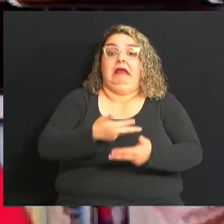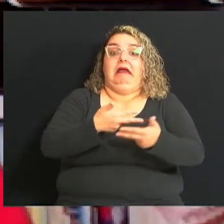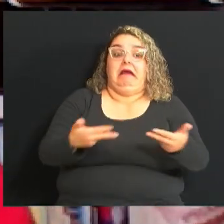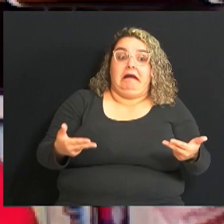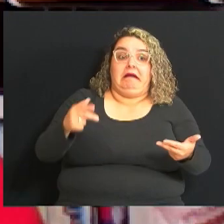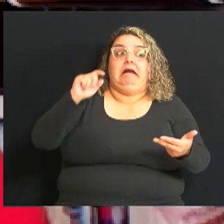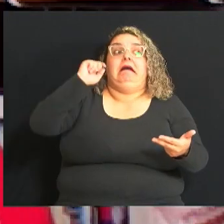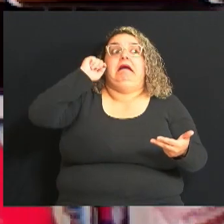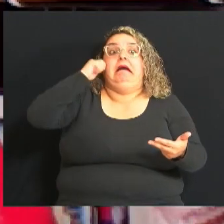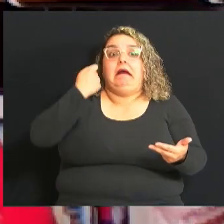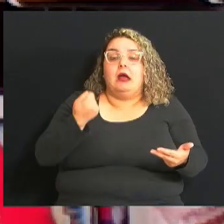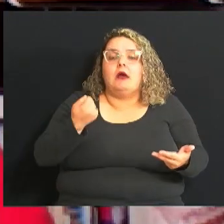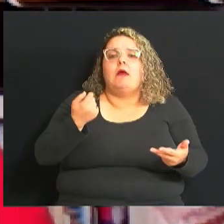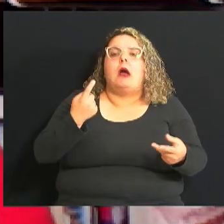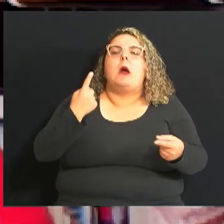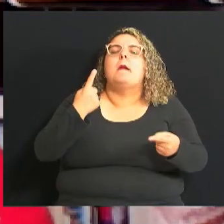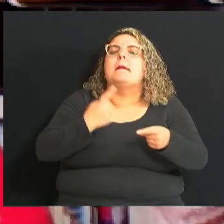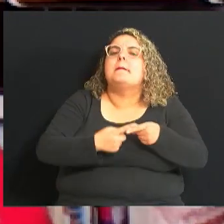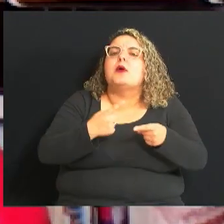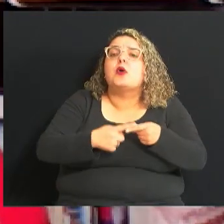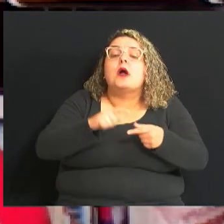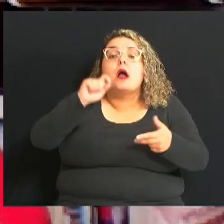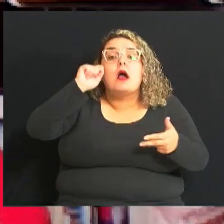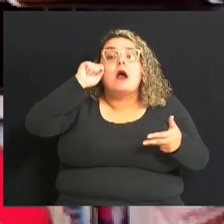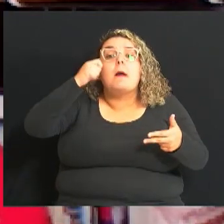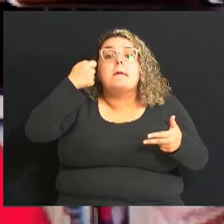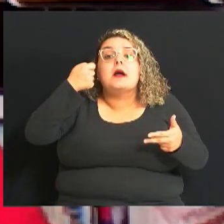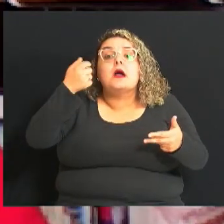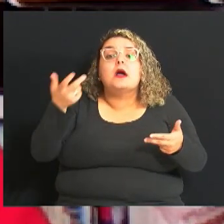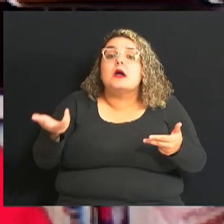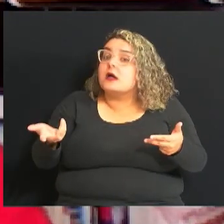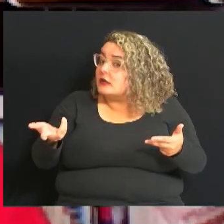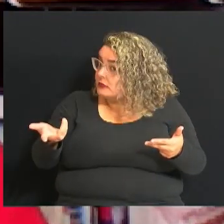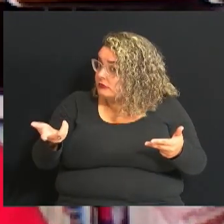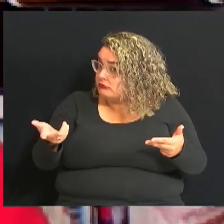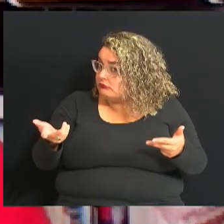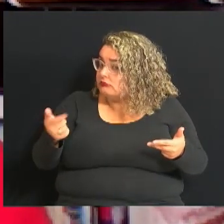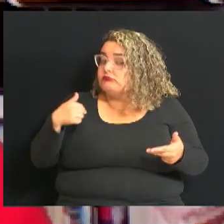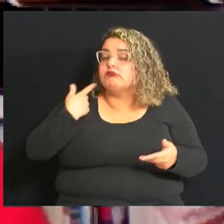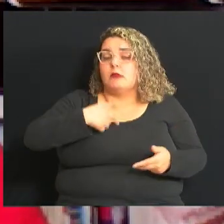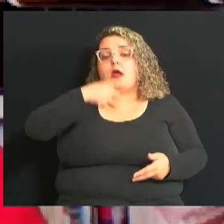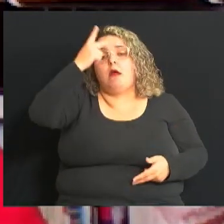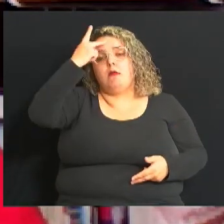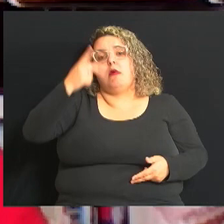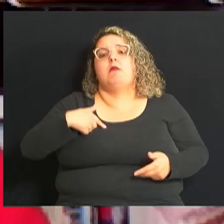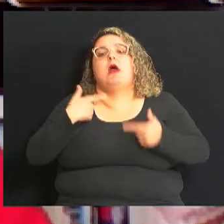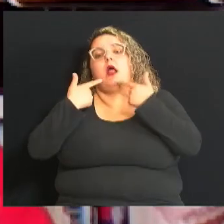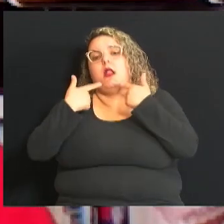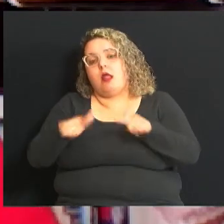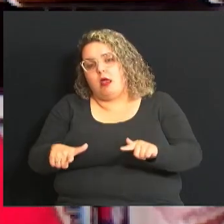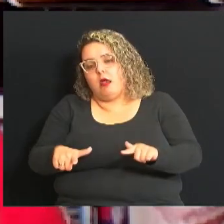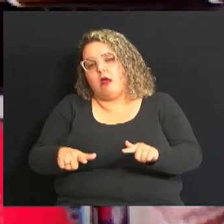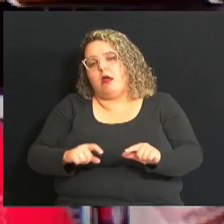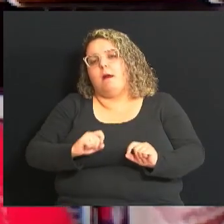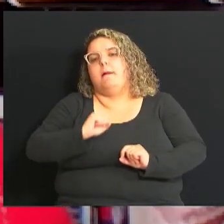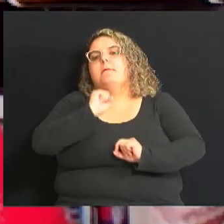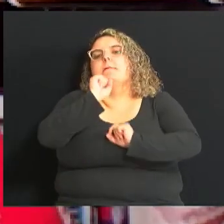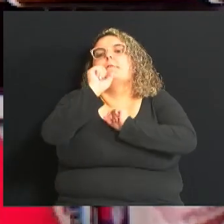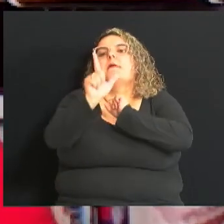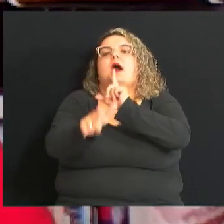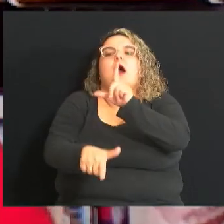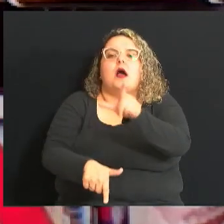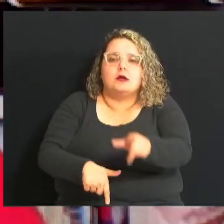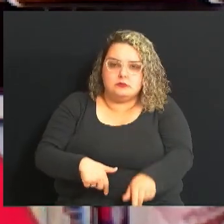preta? Não é? Então, a nossa própria língua, ela reproduz o racismo. As nossas